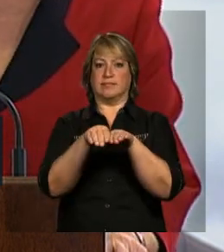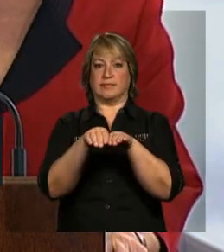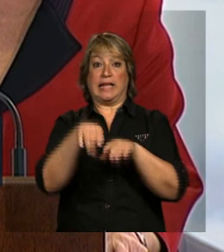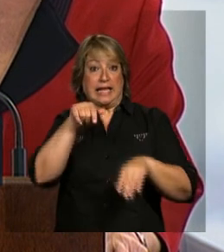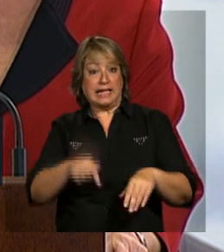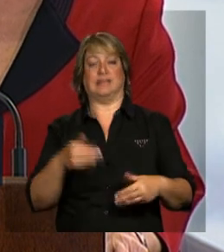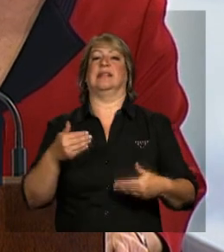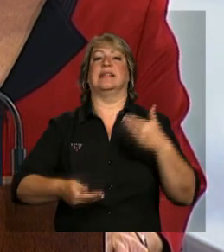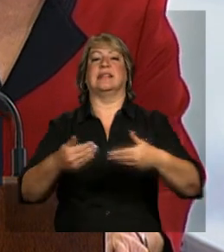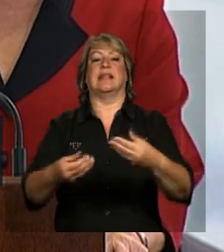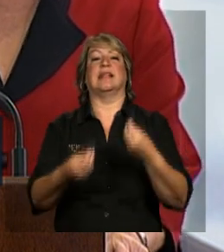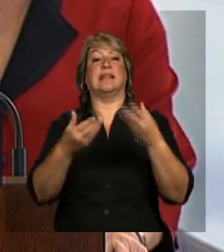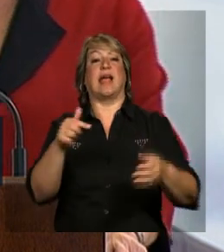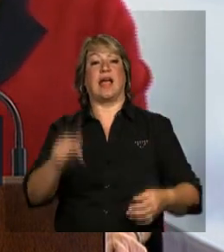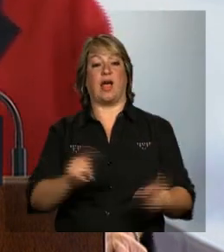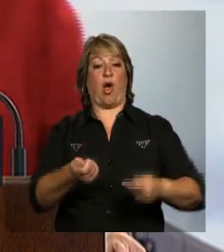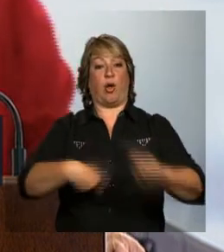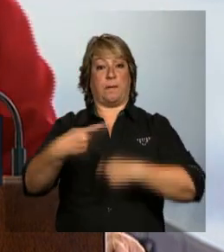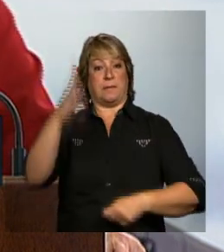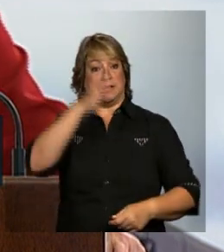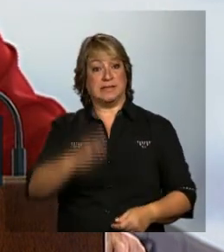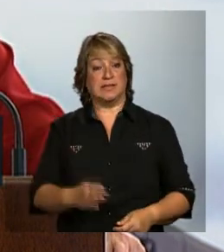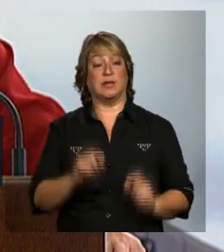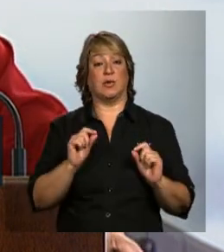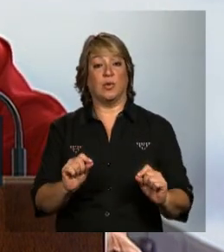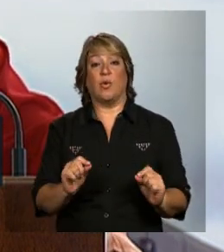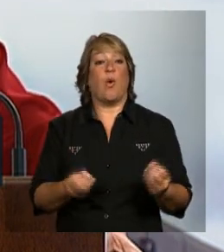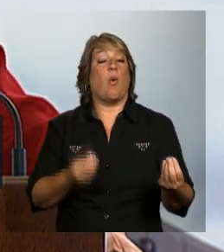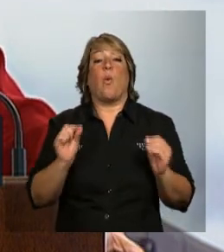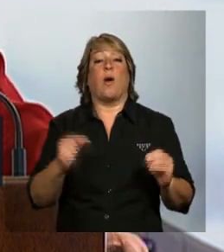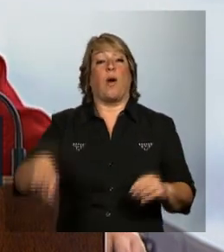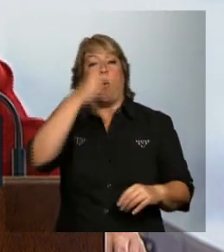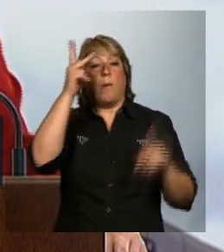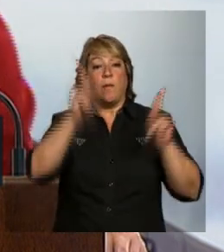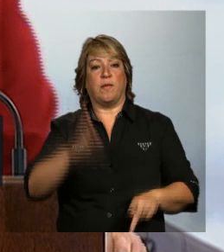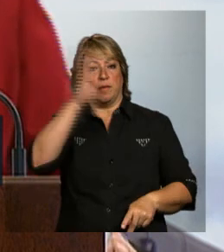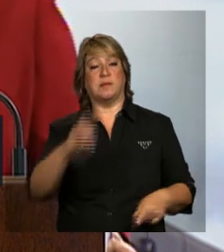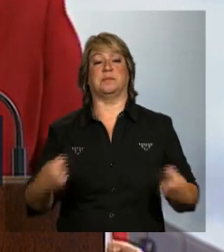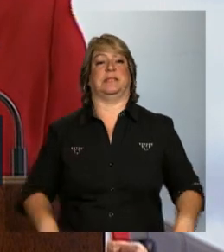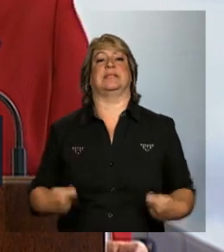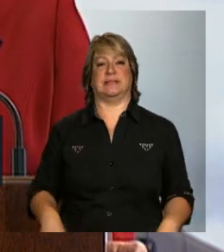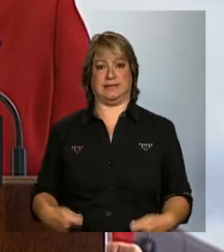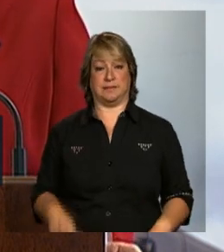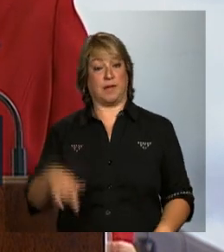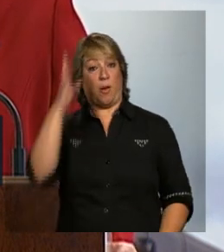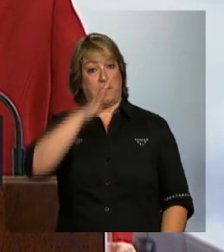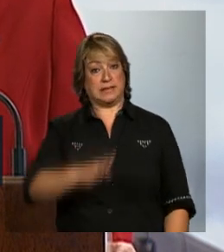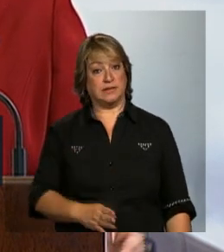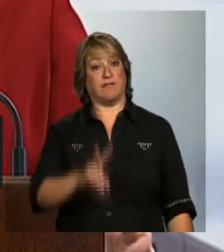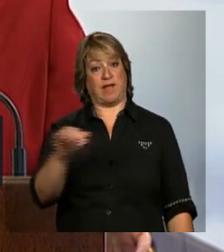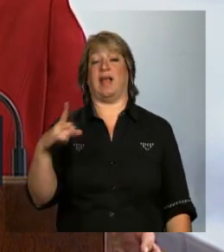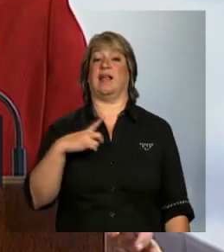que dar a economia brasileira o tamanho que as necessidades de nossa população exigem o Brasil terá